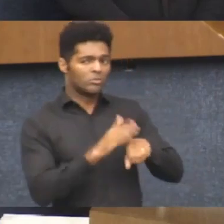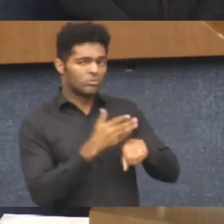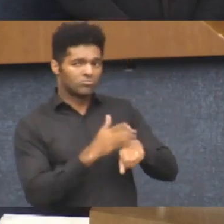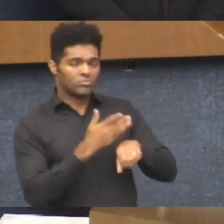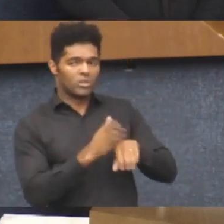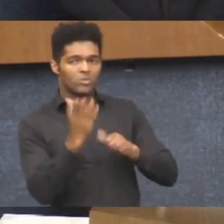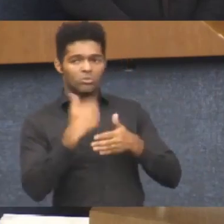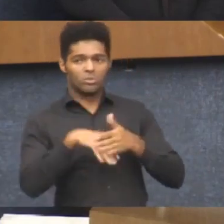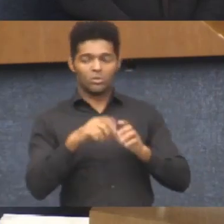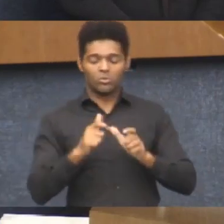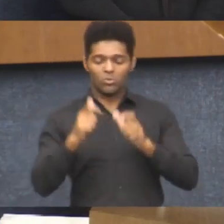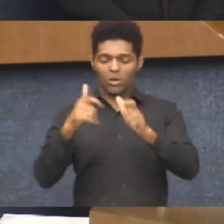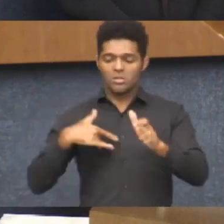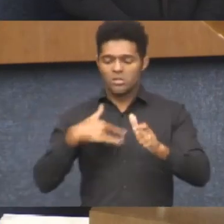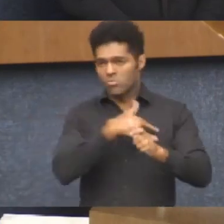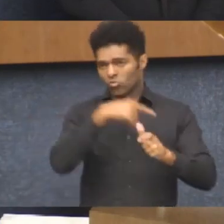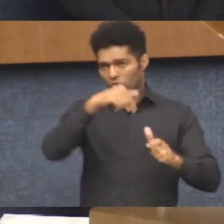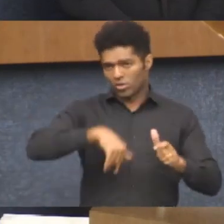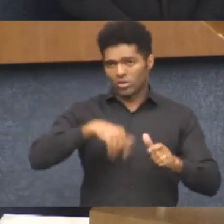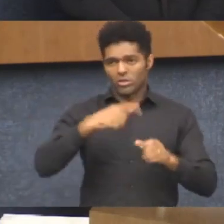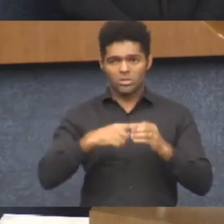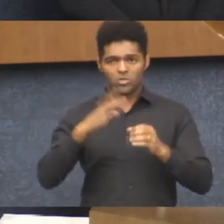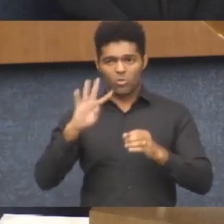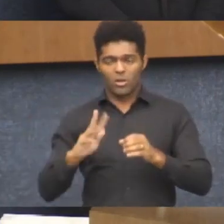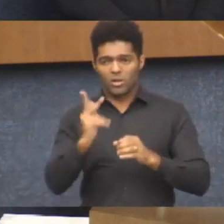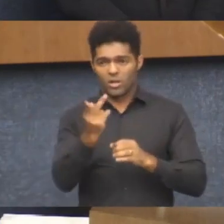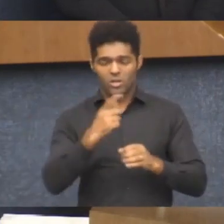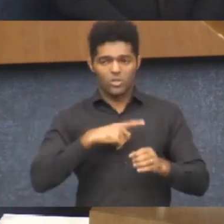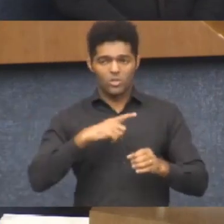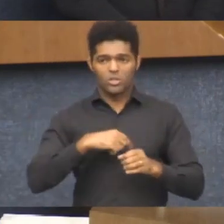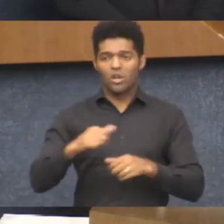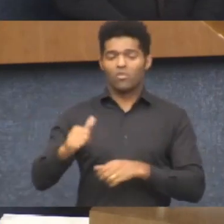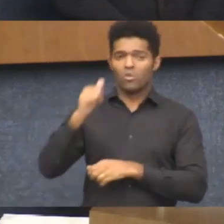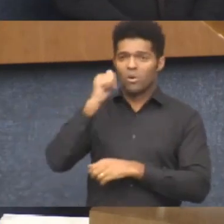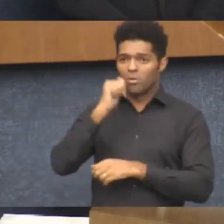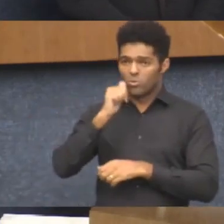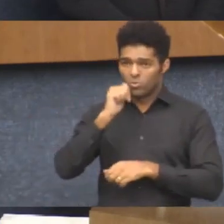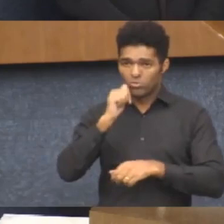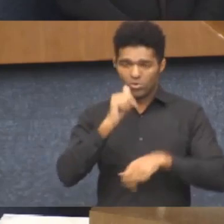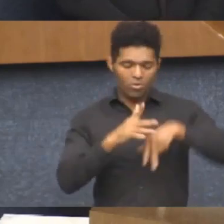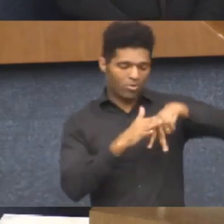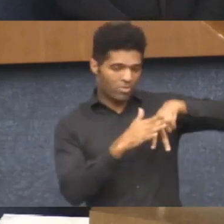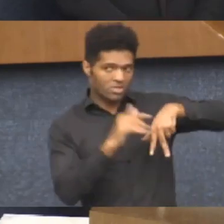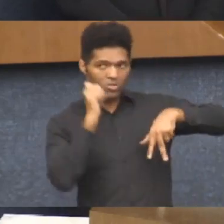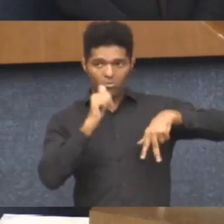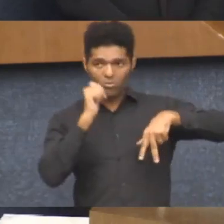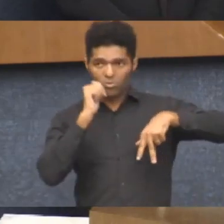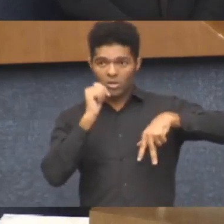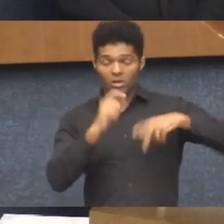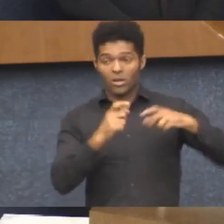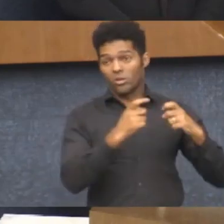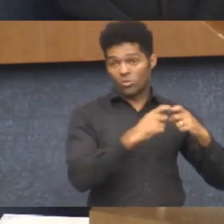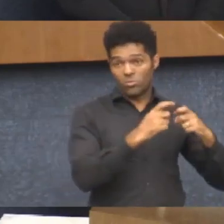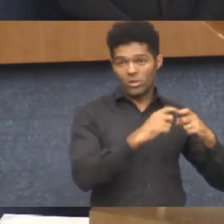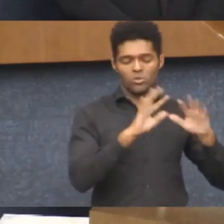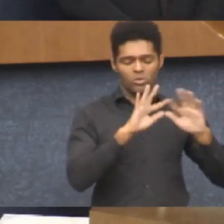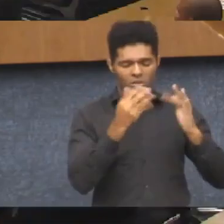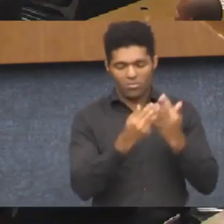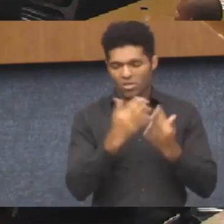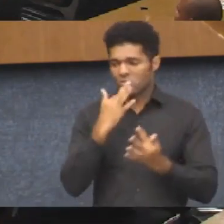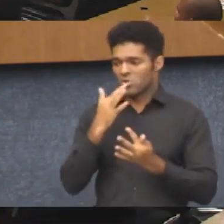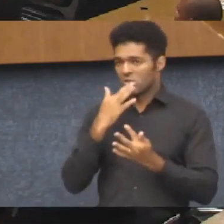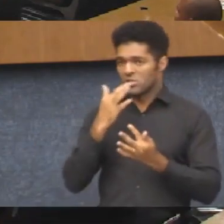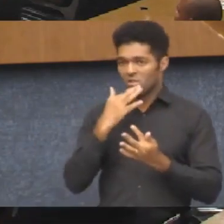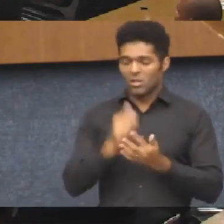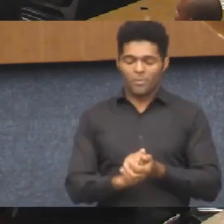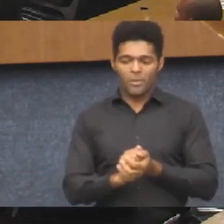cidade. E a gente recebeu uma senhora, e o preceptor médico de família ainda não tinha conhecido ela. E ela veio com aquela